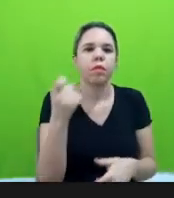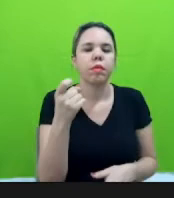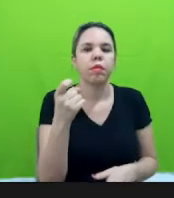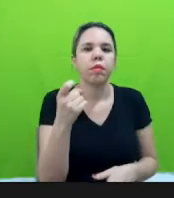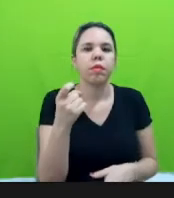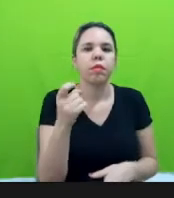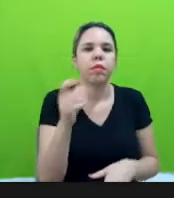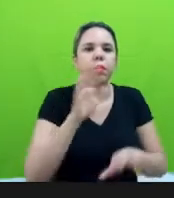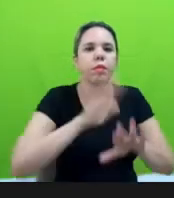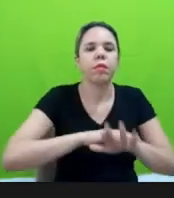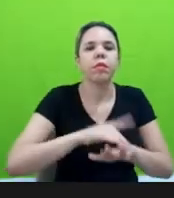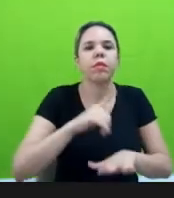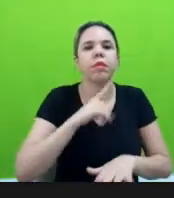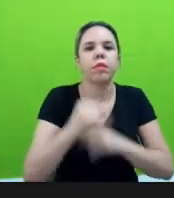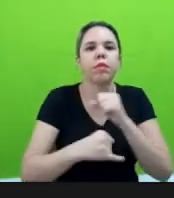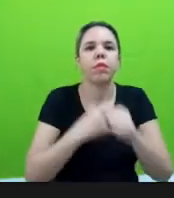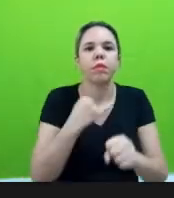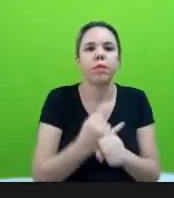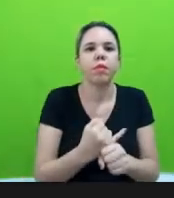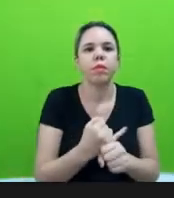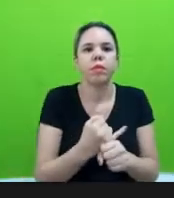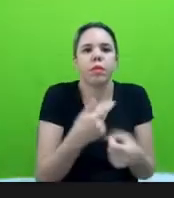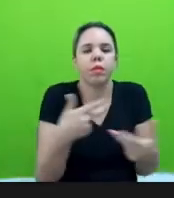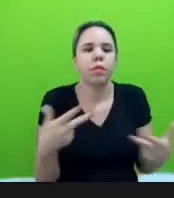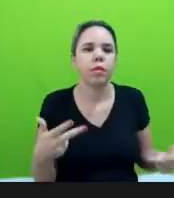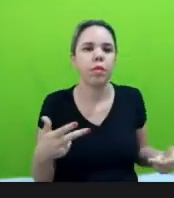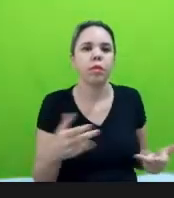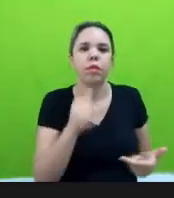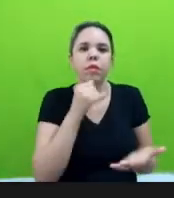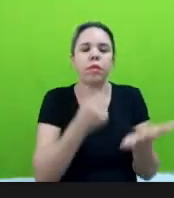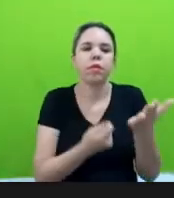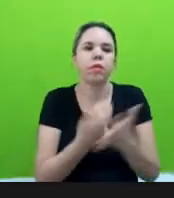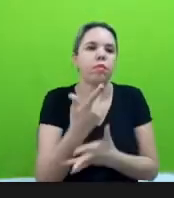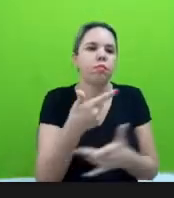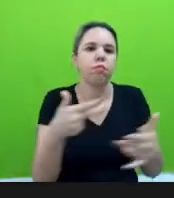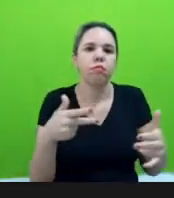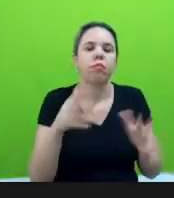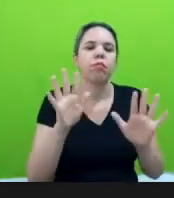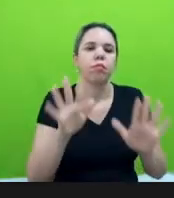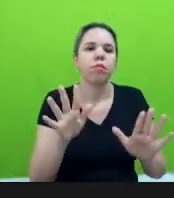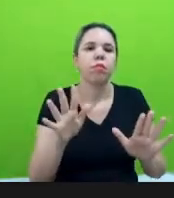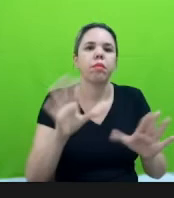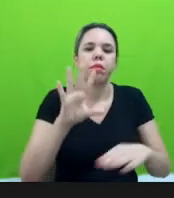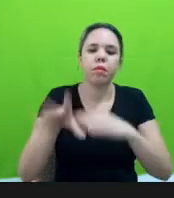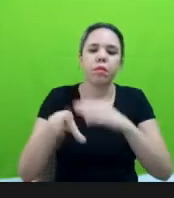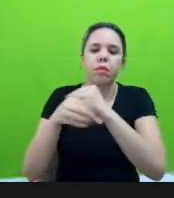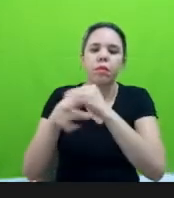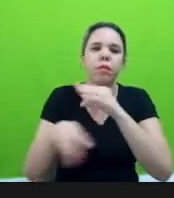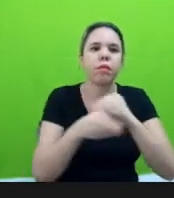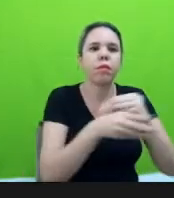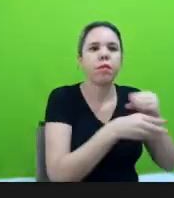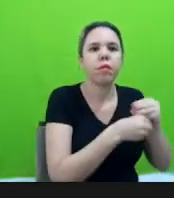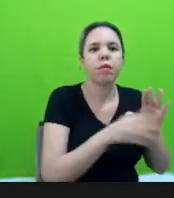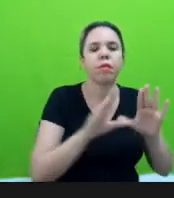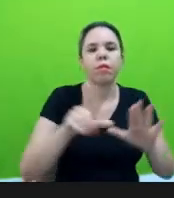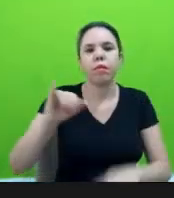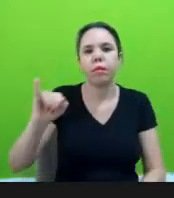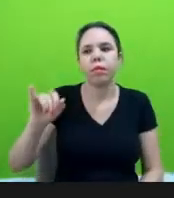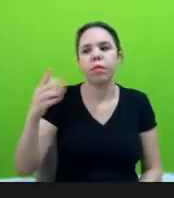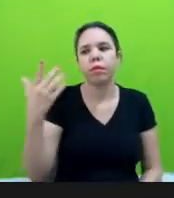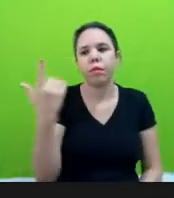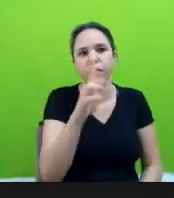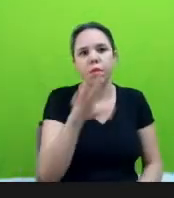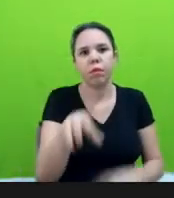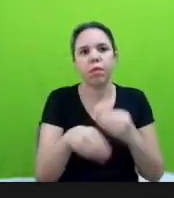lado, tem outros sites, Siga Brasil, o site do Compras.net, enfim, que eles vão se complementando, né? E a LAI é uma outra